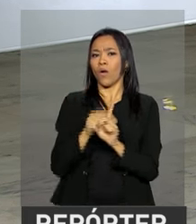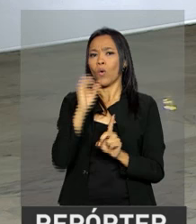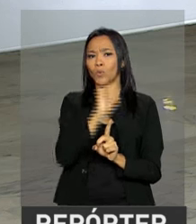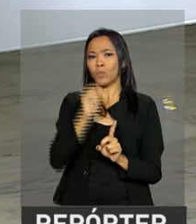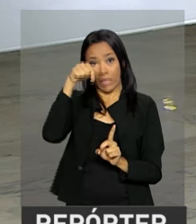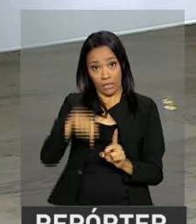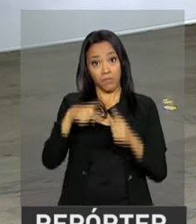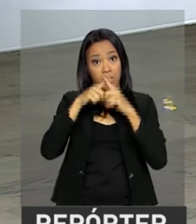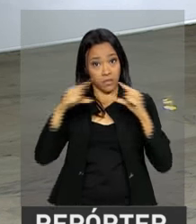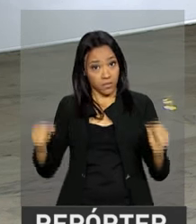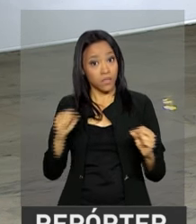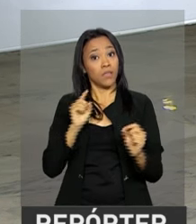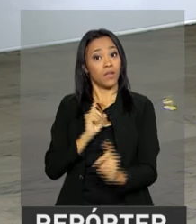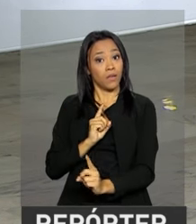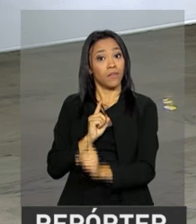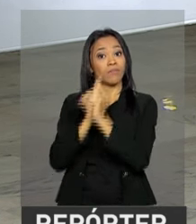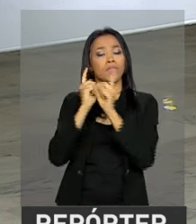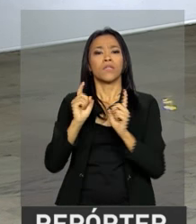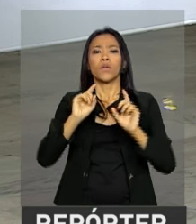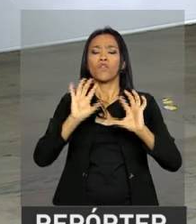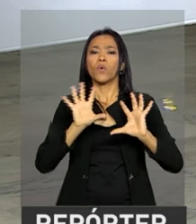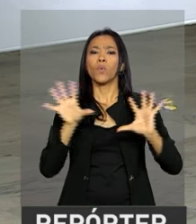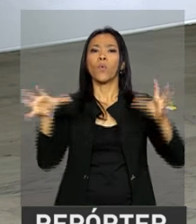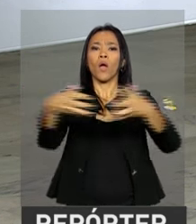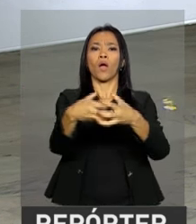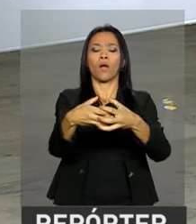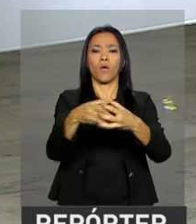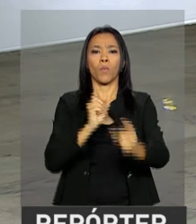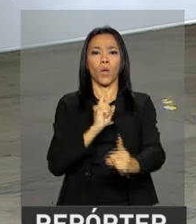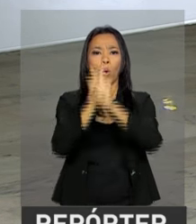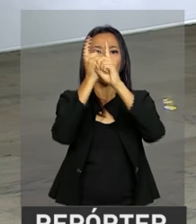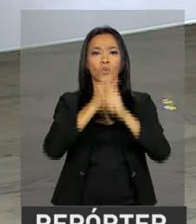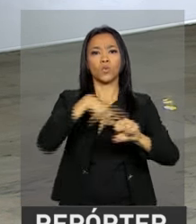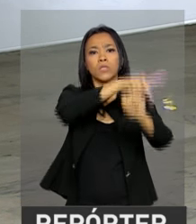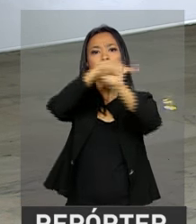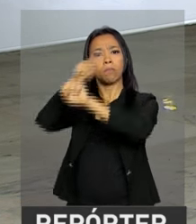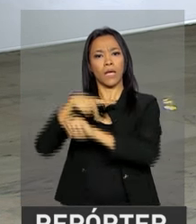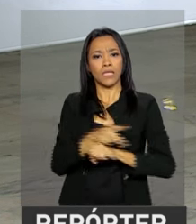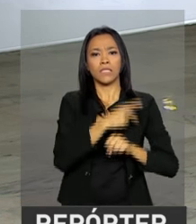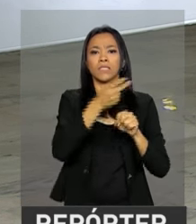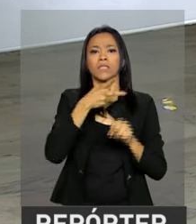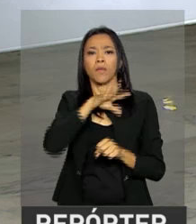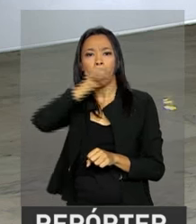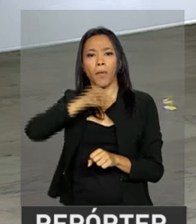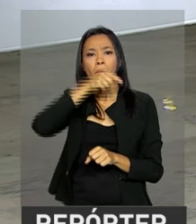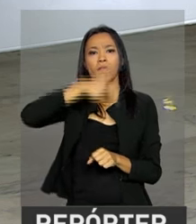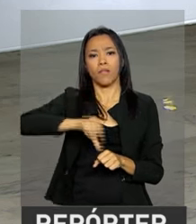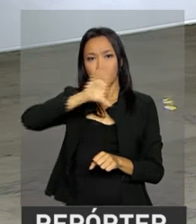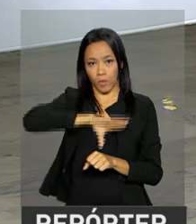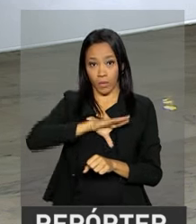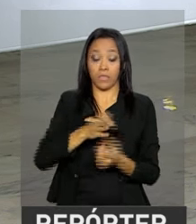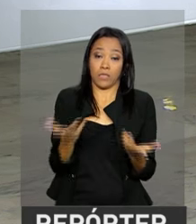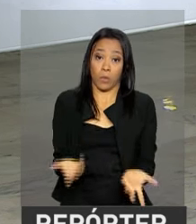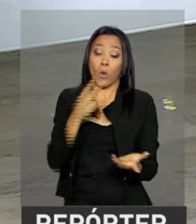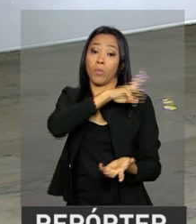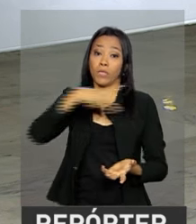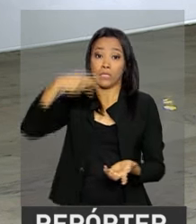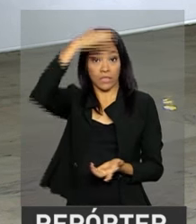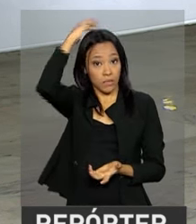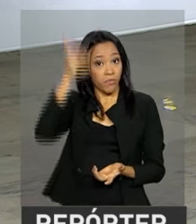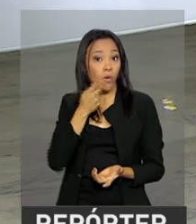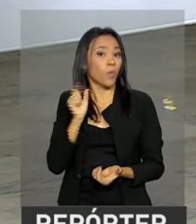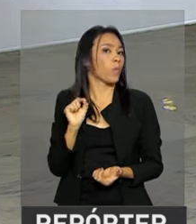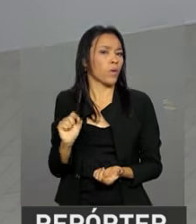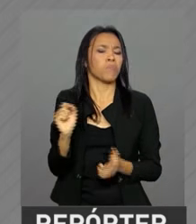em Brasília durante a Cúpula da Comunidade dos países de língua portuguesa o presidente Michel Temer pela sua conta no Twitter ele